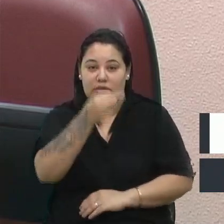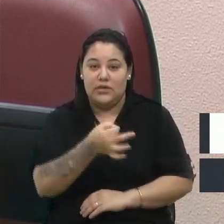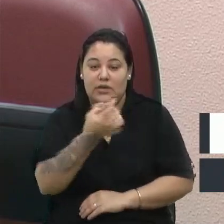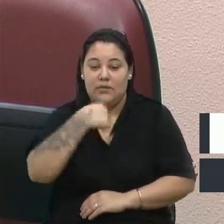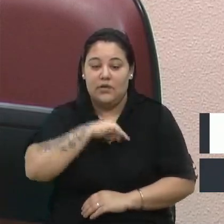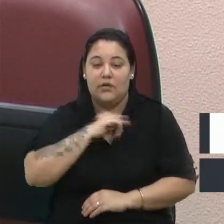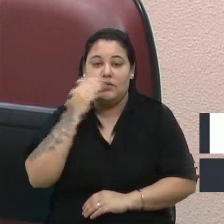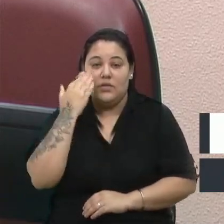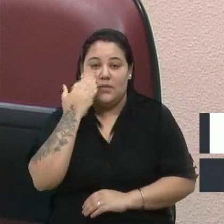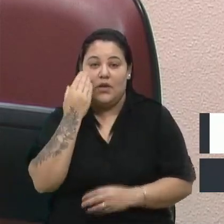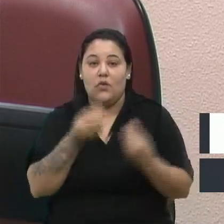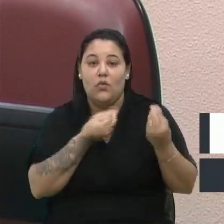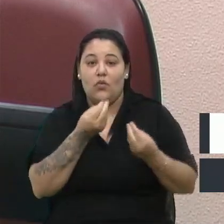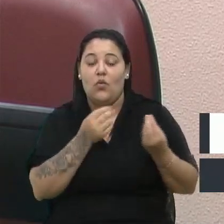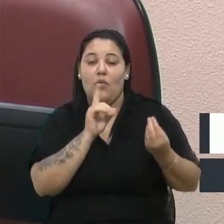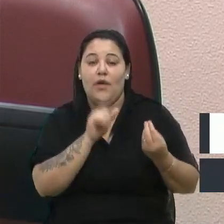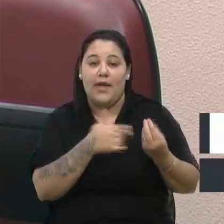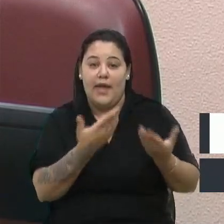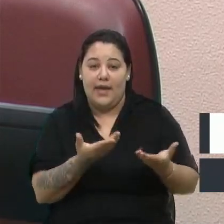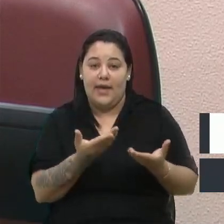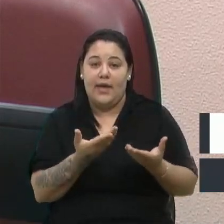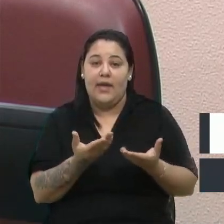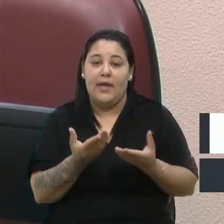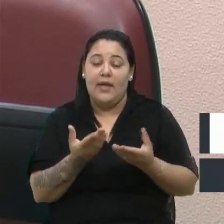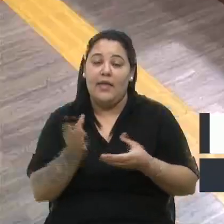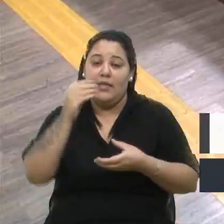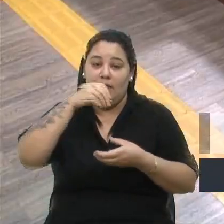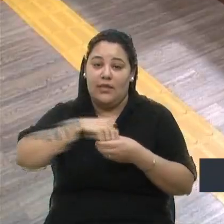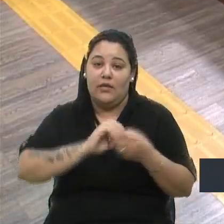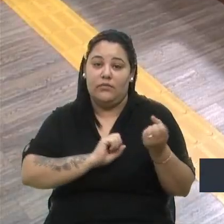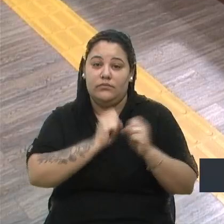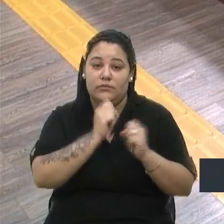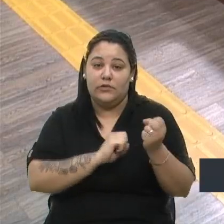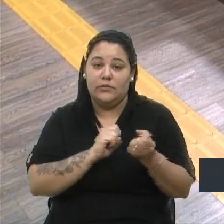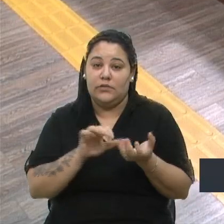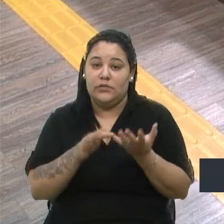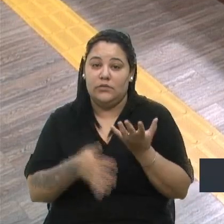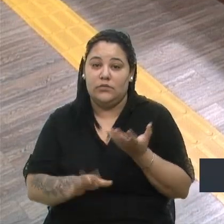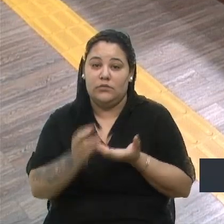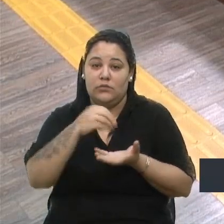como funciona na Codeca. Obrigado, senhor presidente. Obrigado.